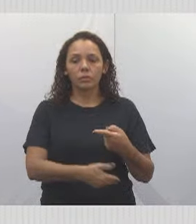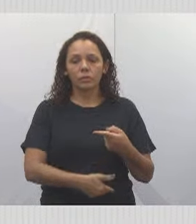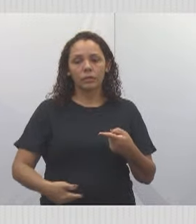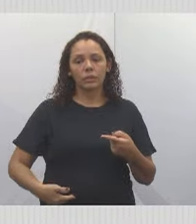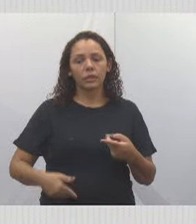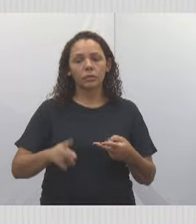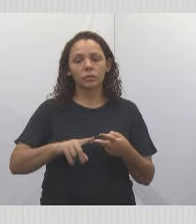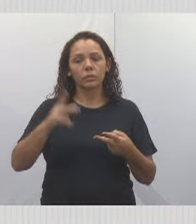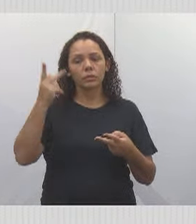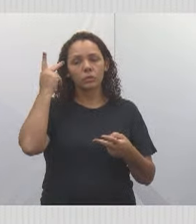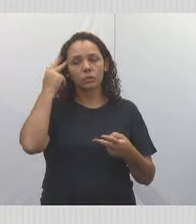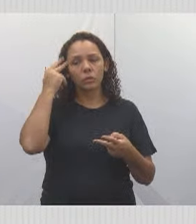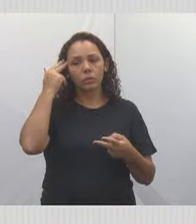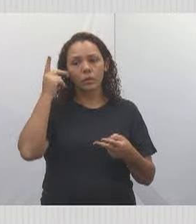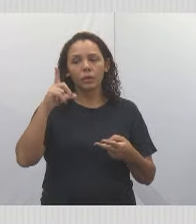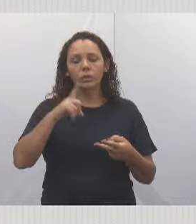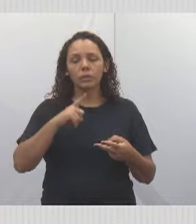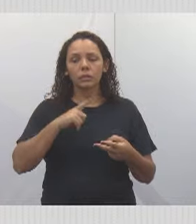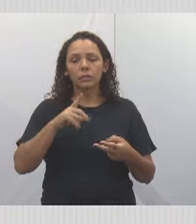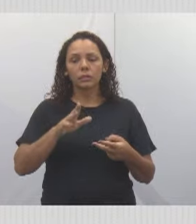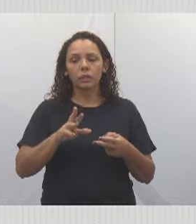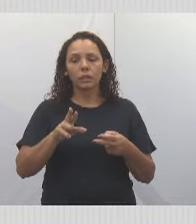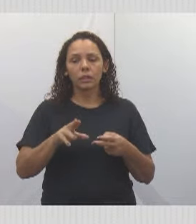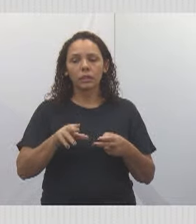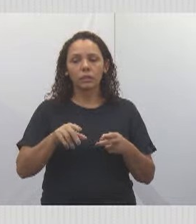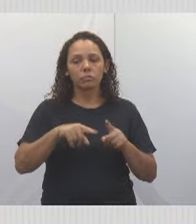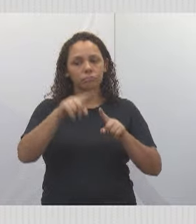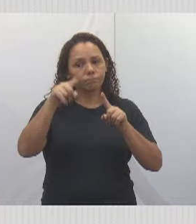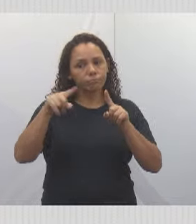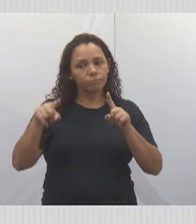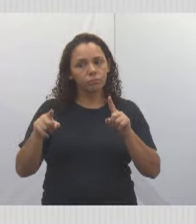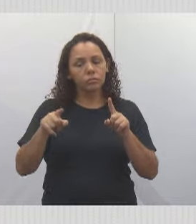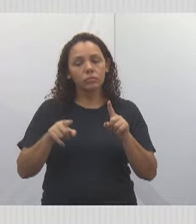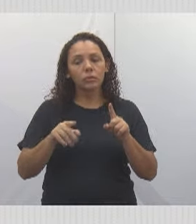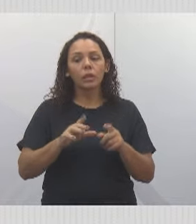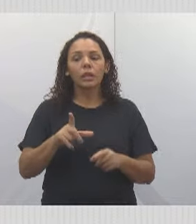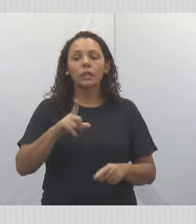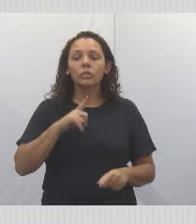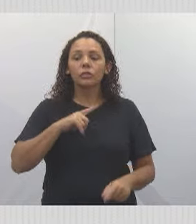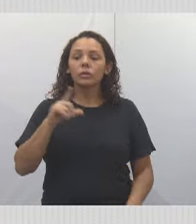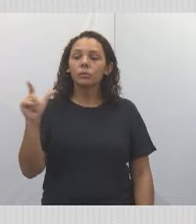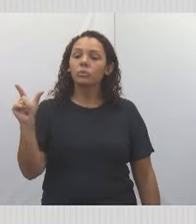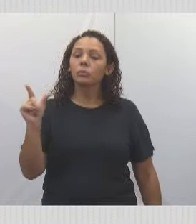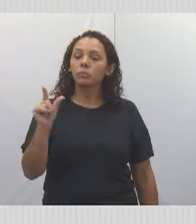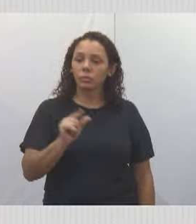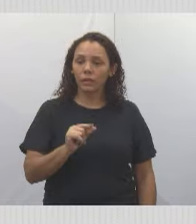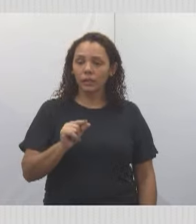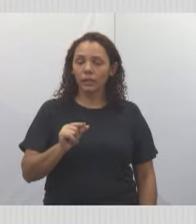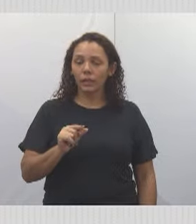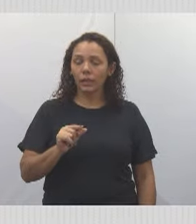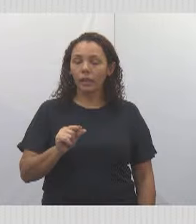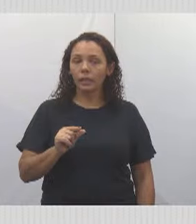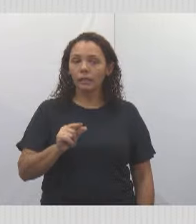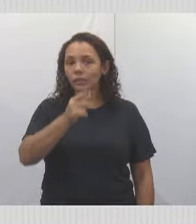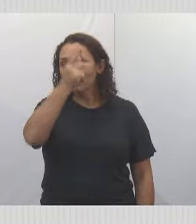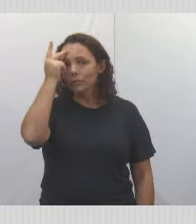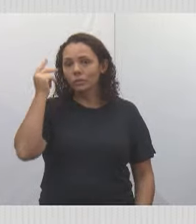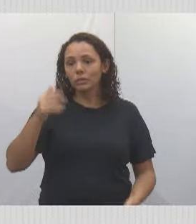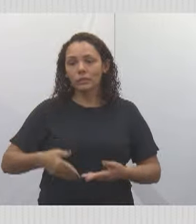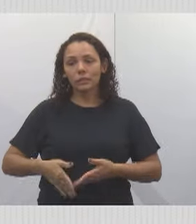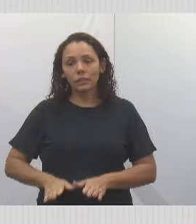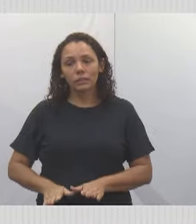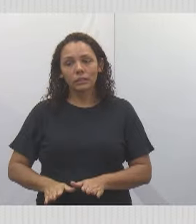vaginal, temos aí os dados. E trago um fator importante. Tivemos uma queda na taxa de natalidade no